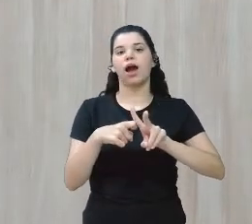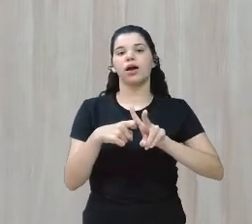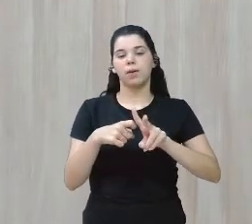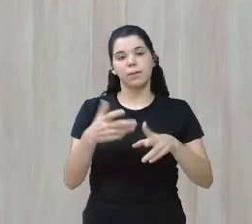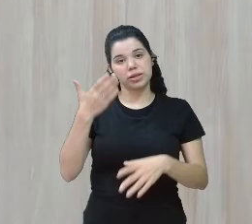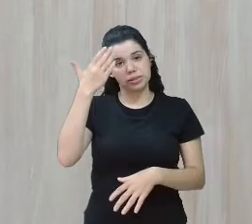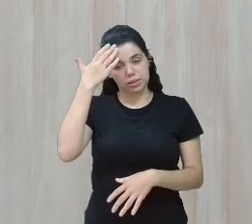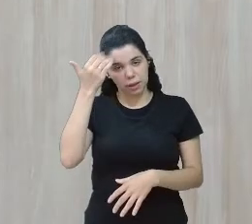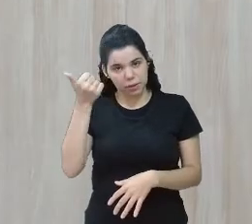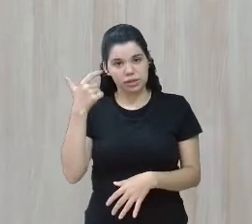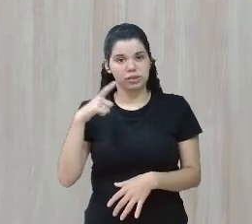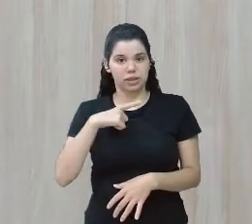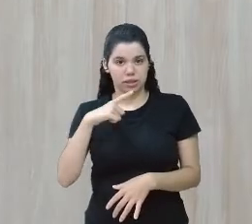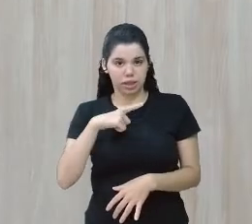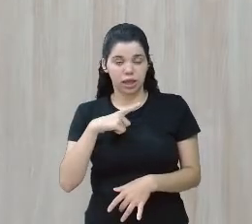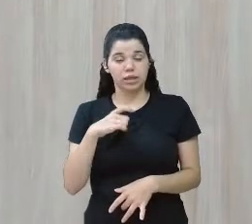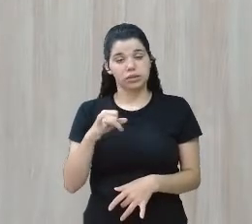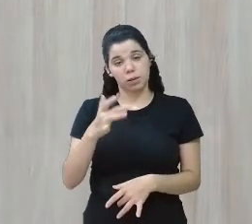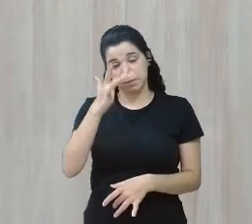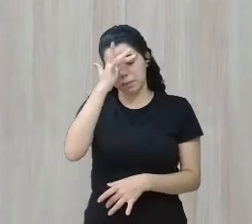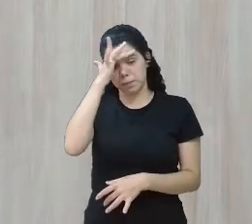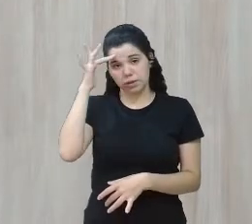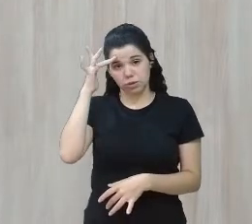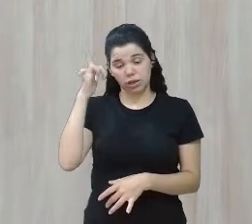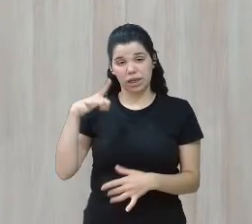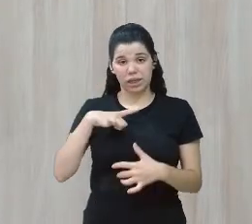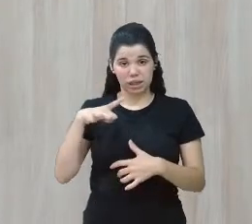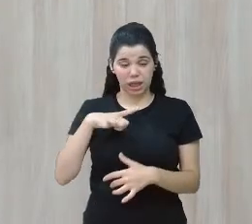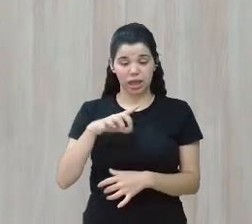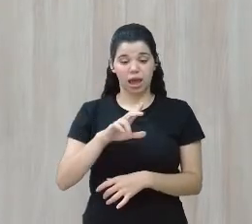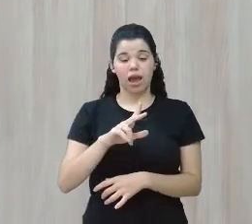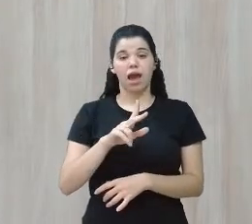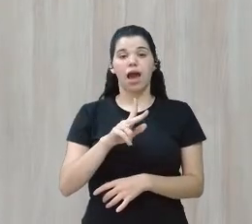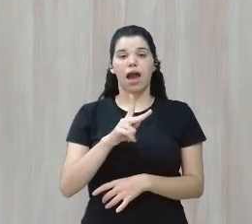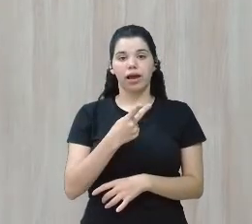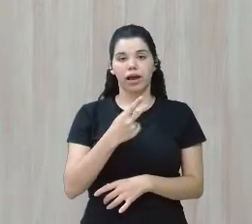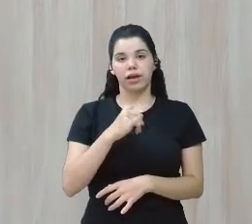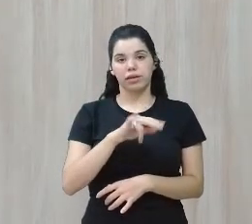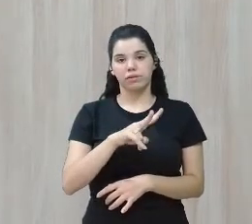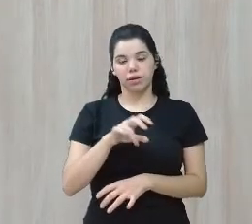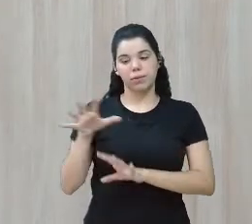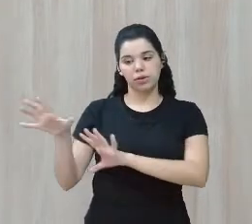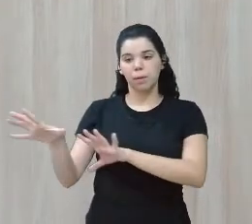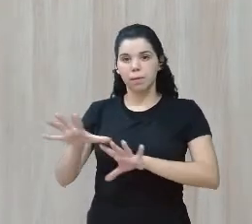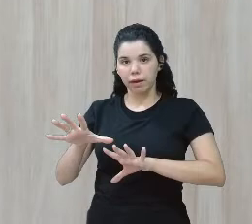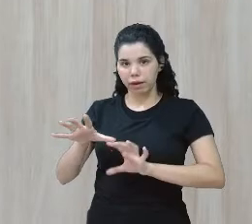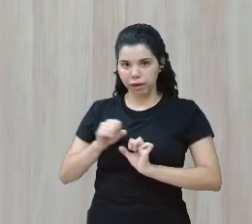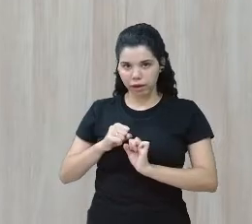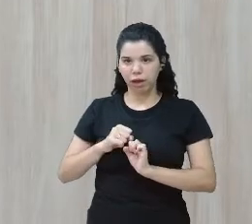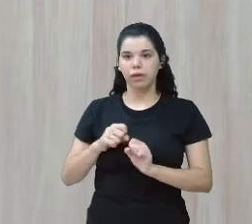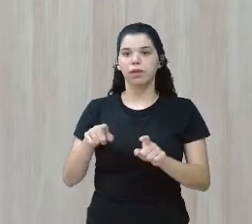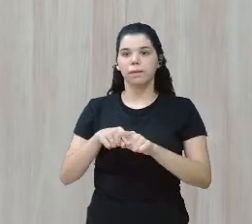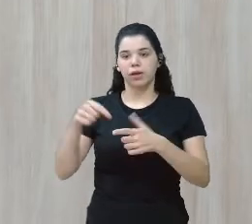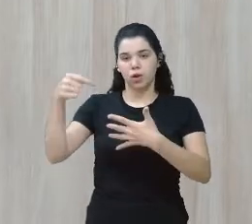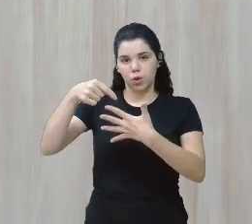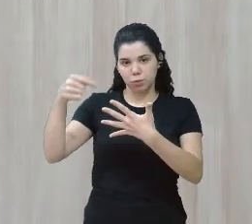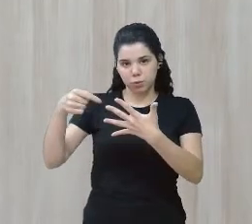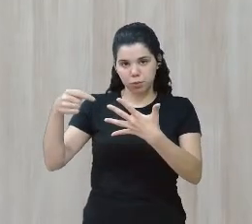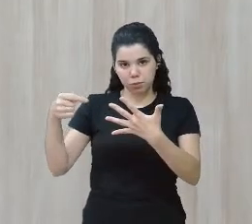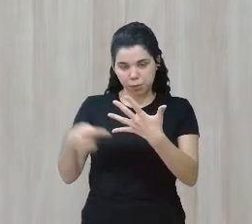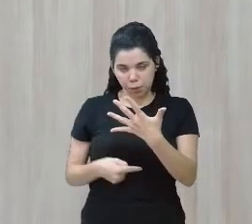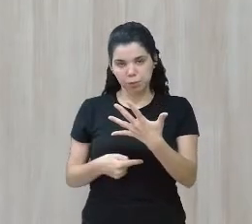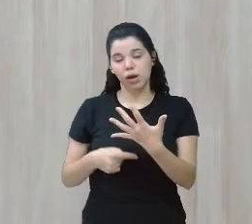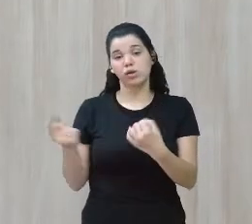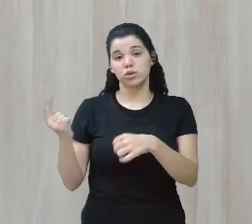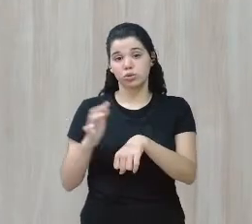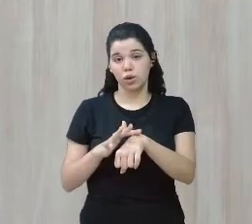ter bastante cuidado quem for portador do vírus, né, para não adquirir realmente a toxoplasmose, a meningite, a